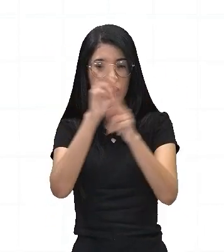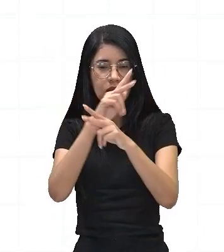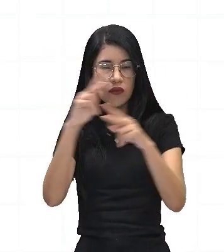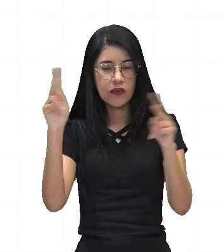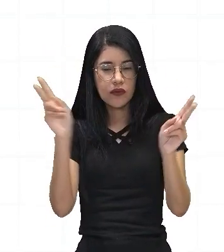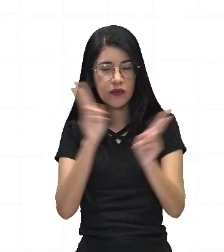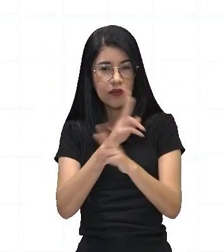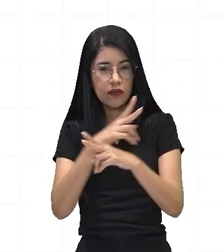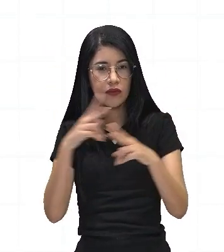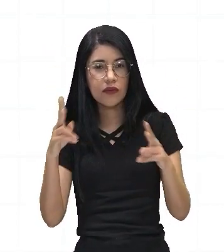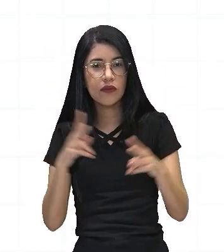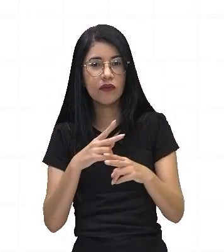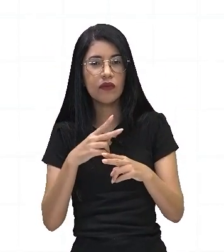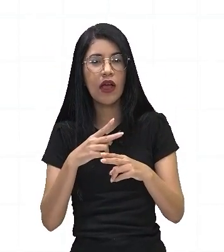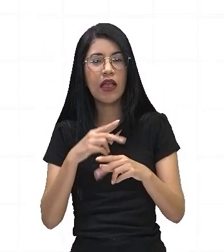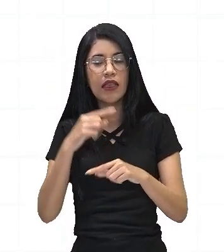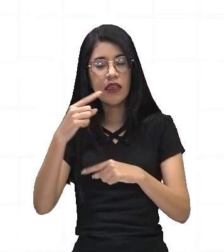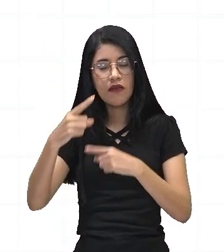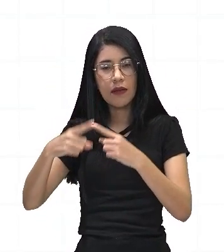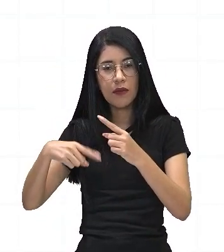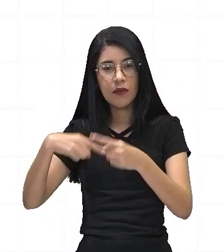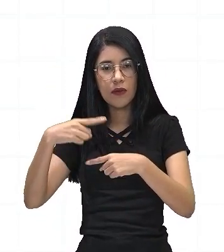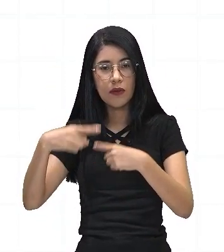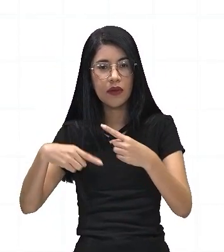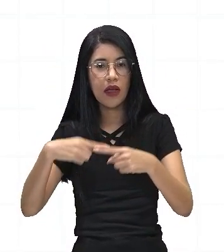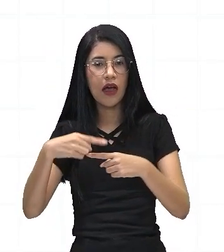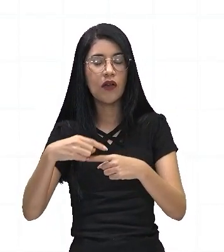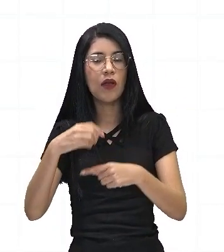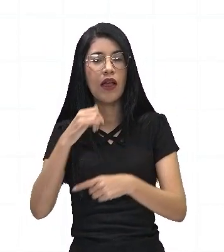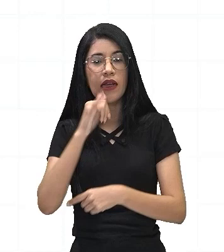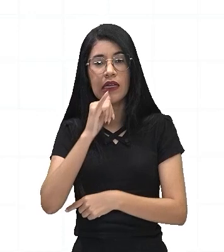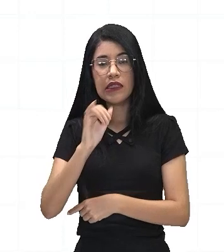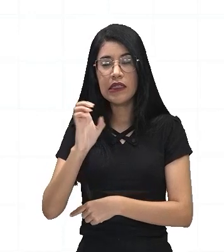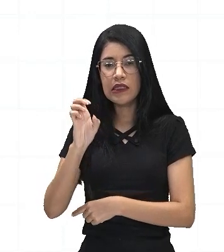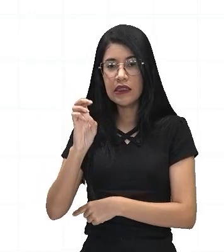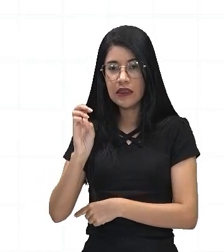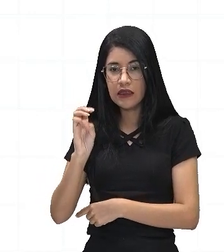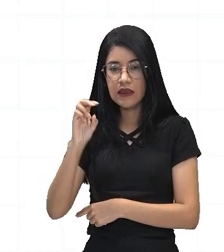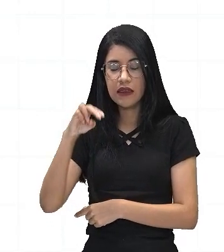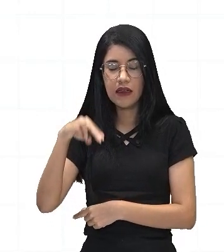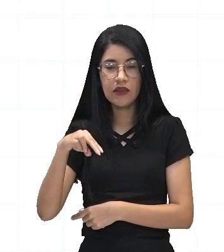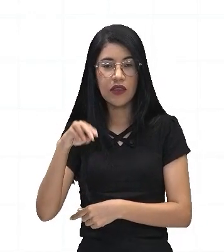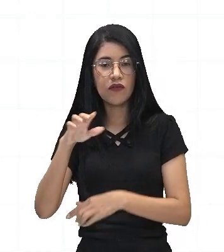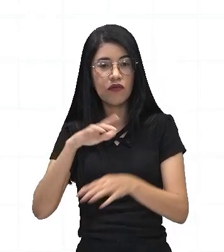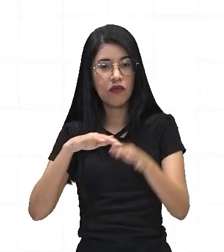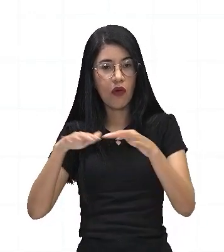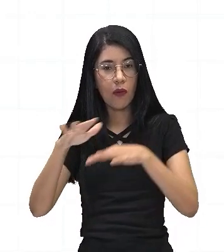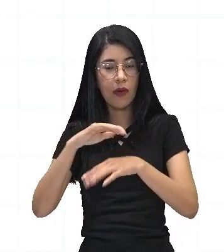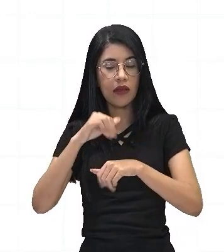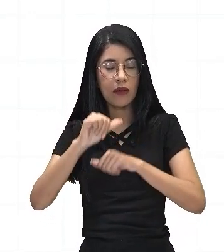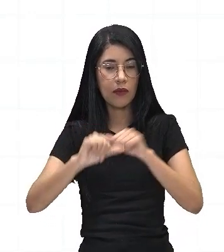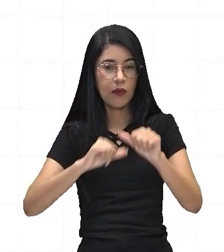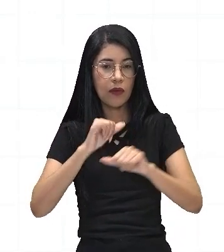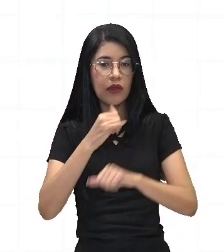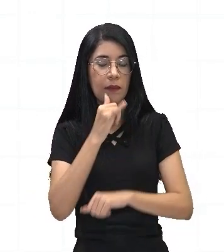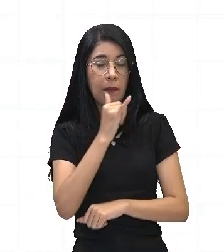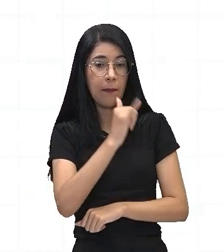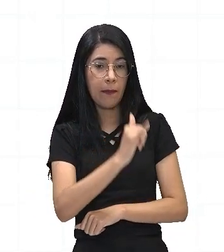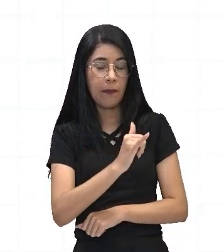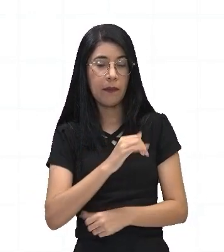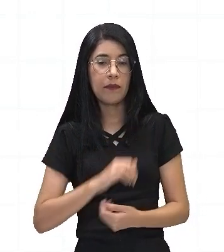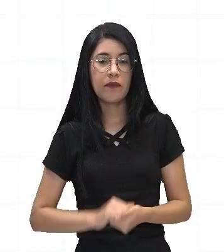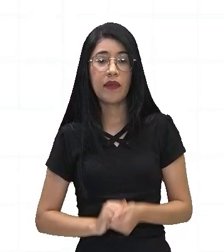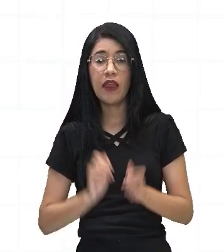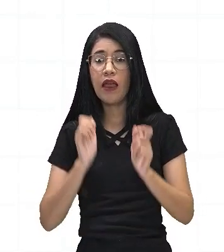um processo de conversão de energia cinética, proveniente do movimento, em eletricidade. Isso é possível de